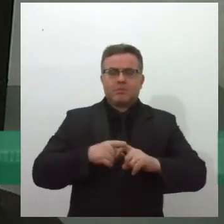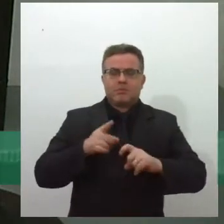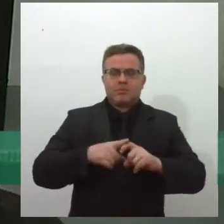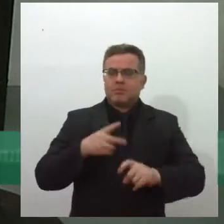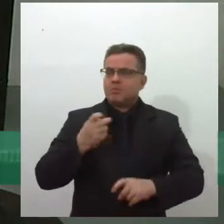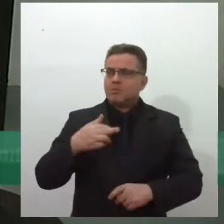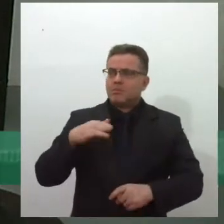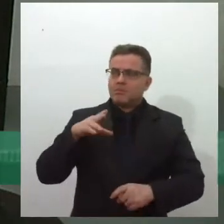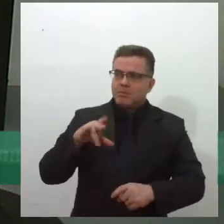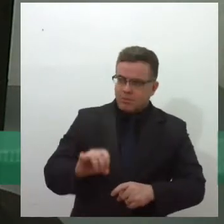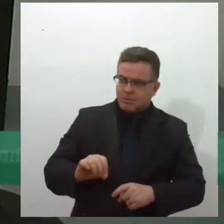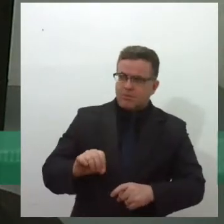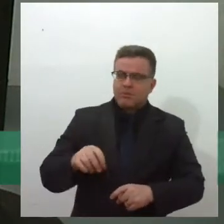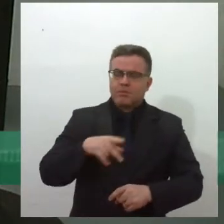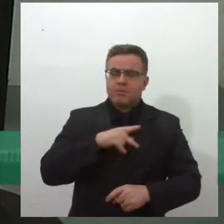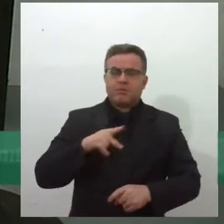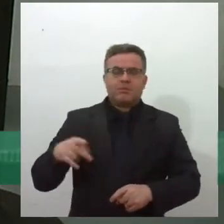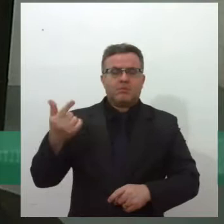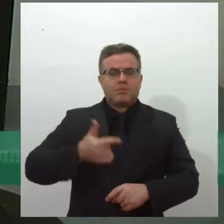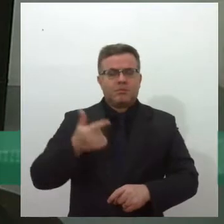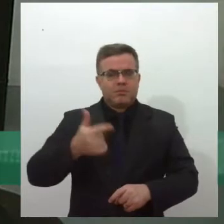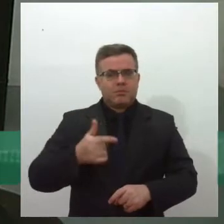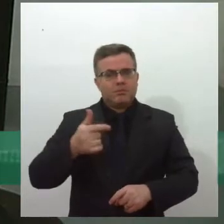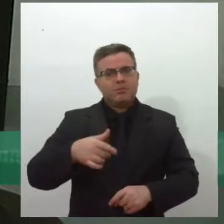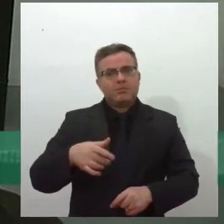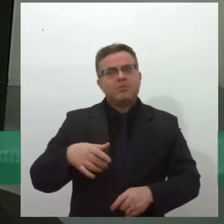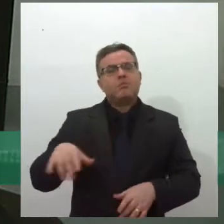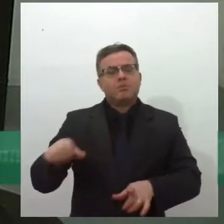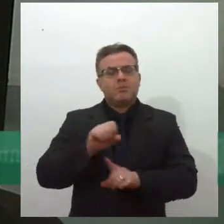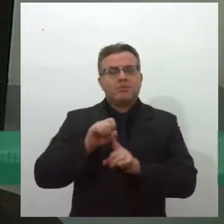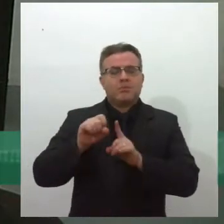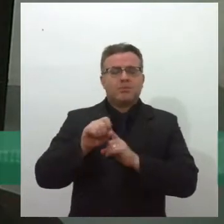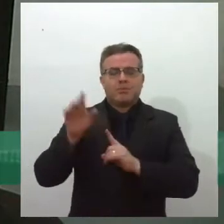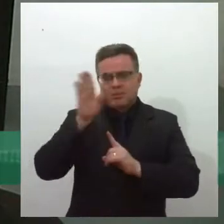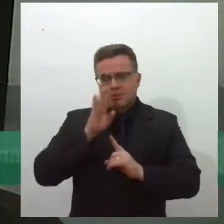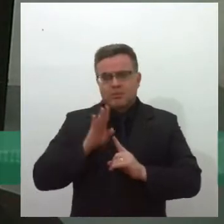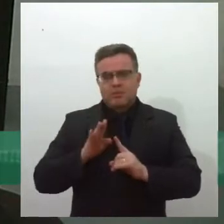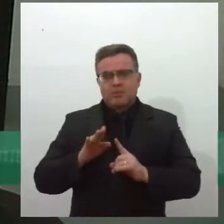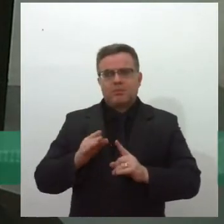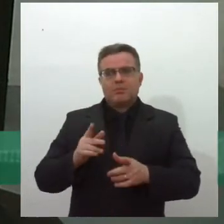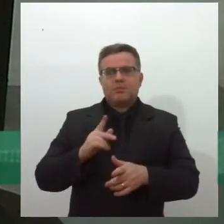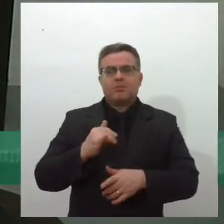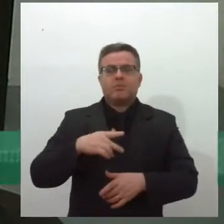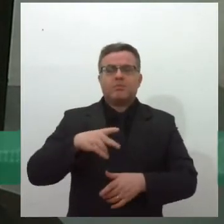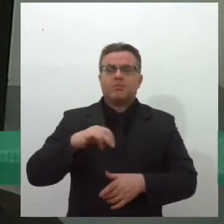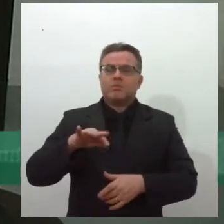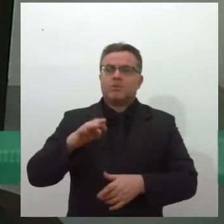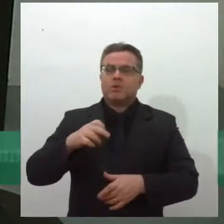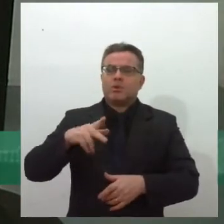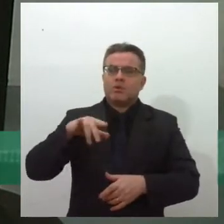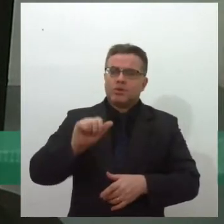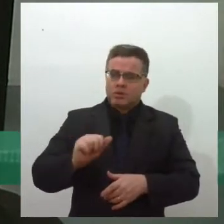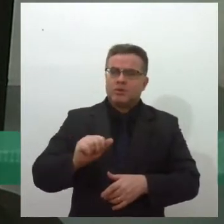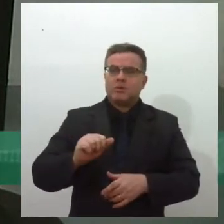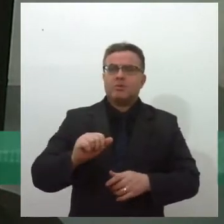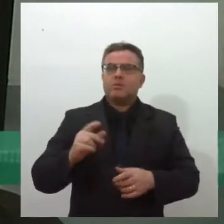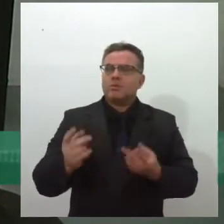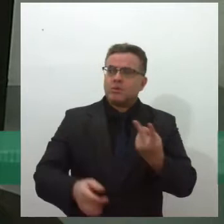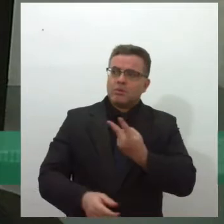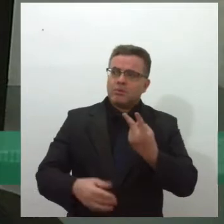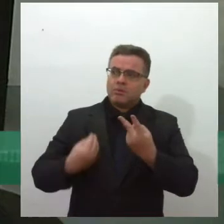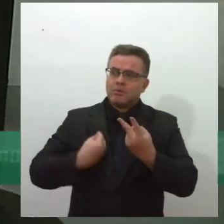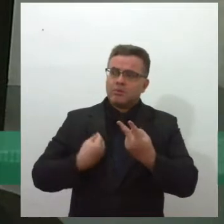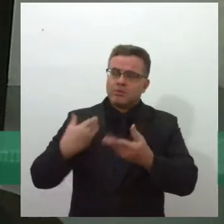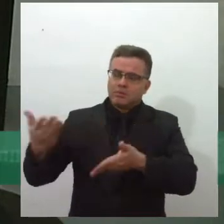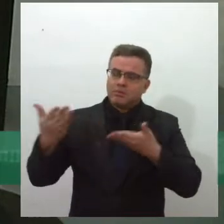Sintra, vice-presidente da Sociedade Brasileira de Geriatria e Gerontologia. Sejam todos dois bem-vindos ao programa Congresso